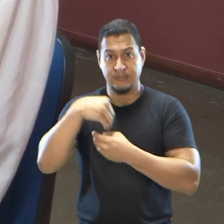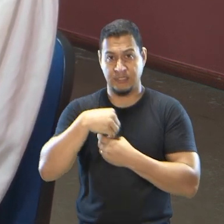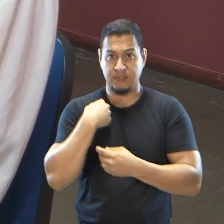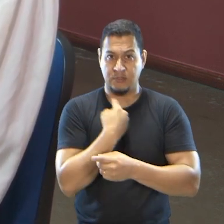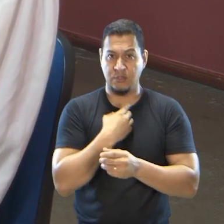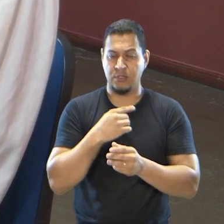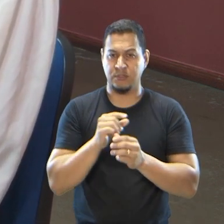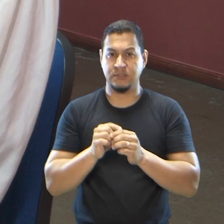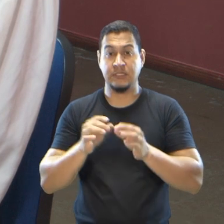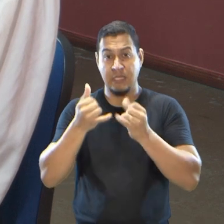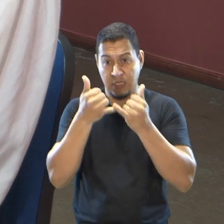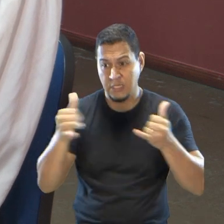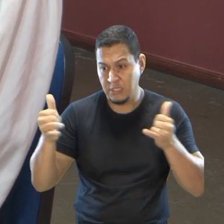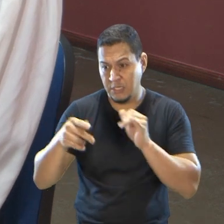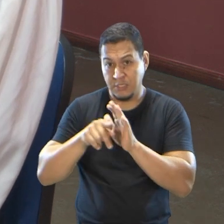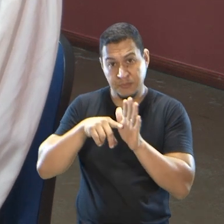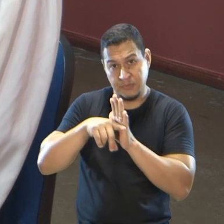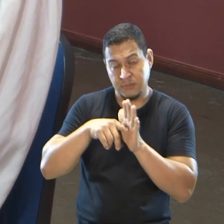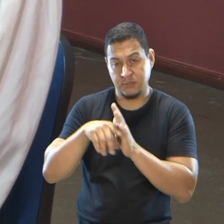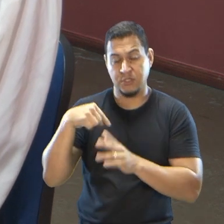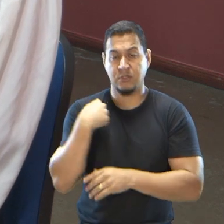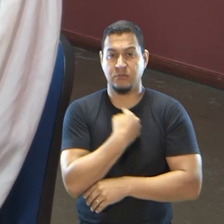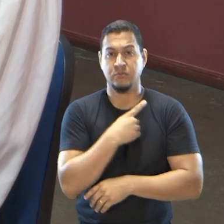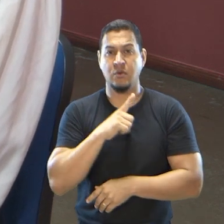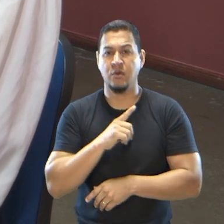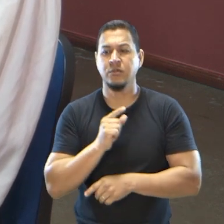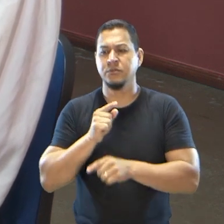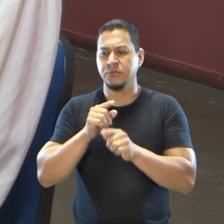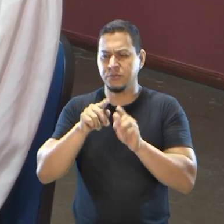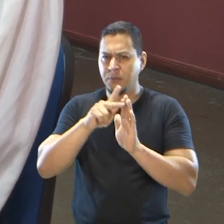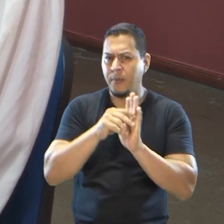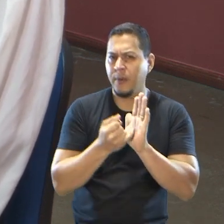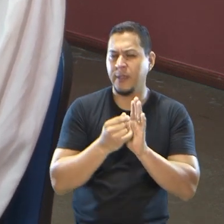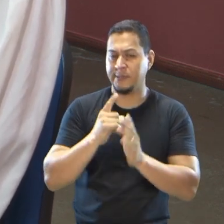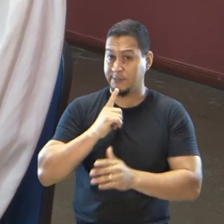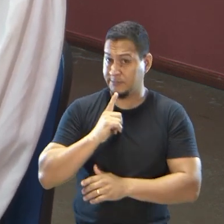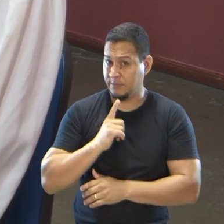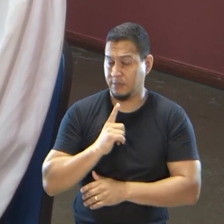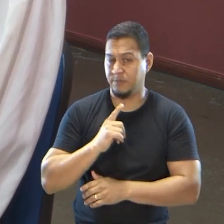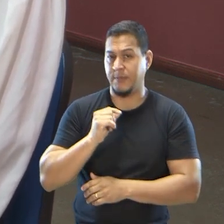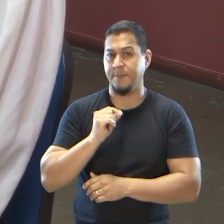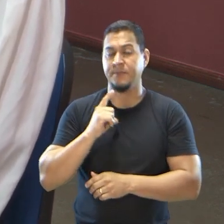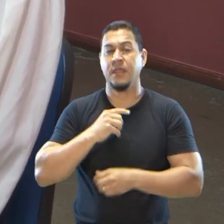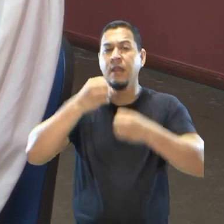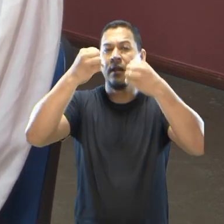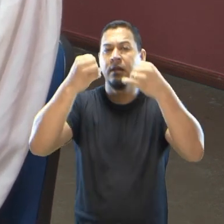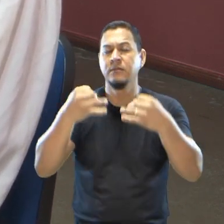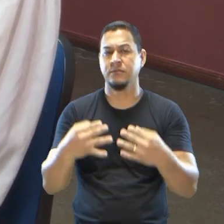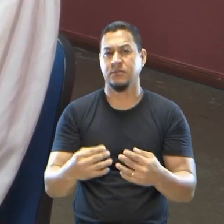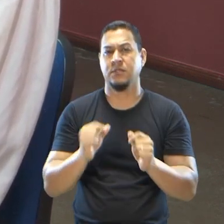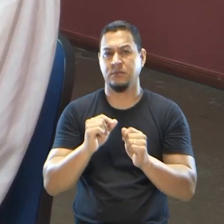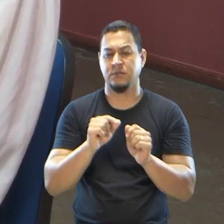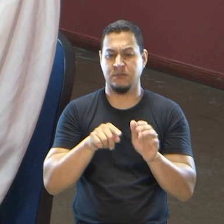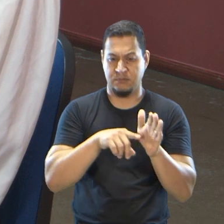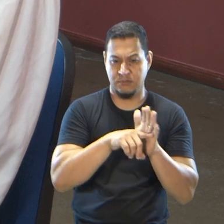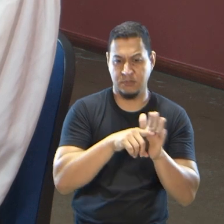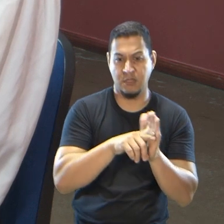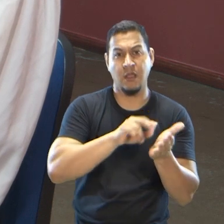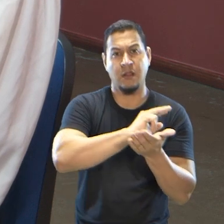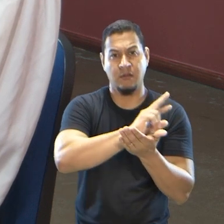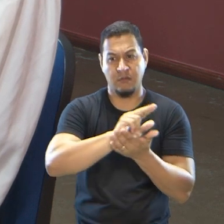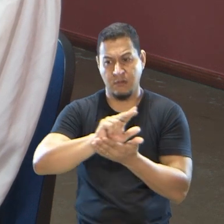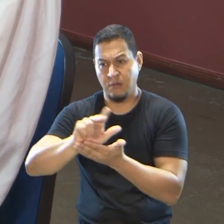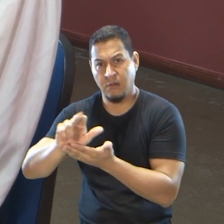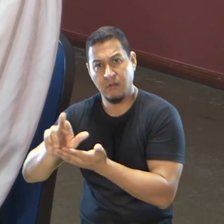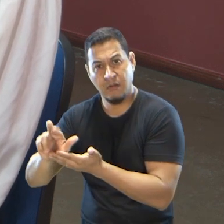da nossa linha de pesquisa biociências, os projetos que temos abordam estudar